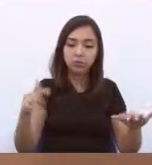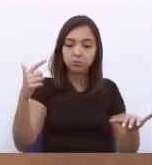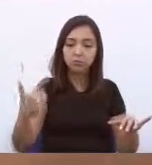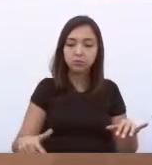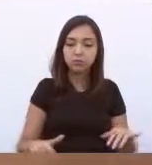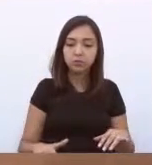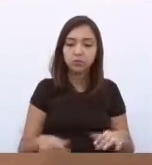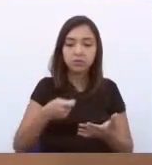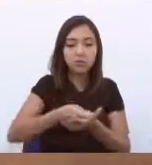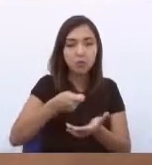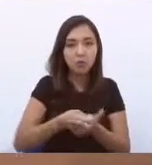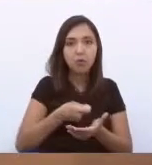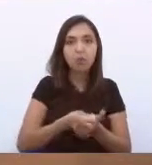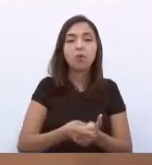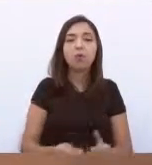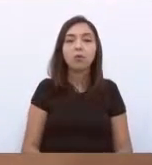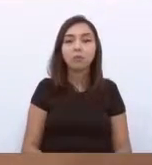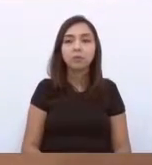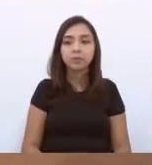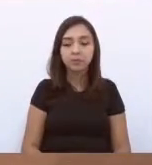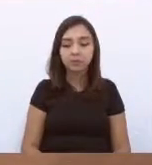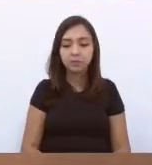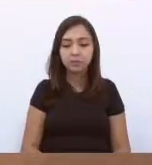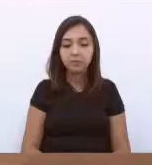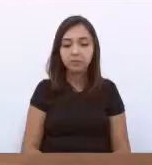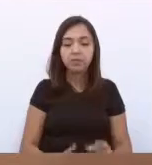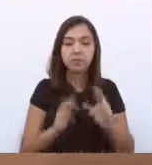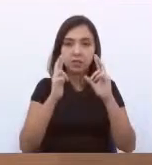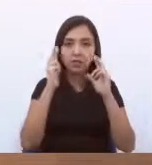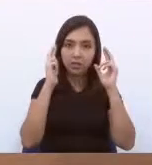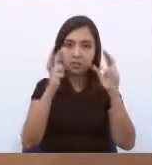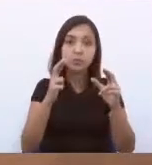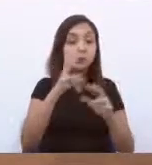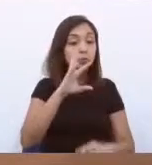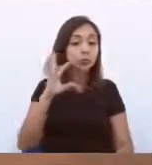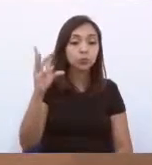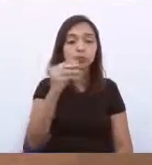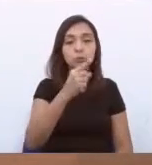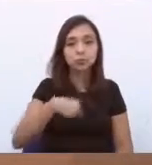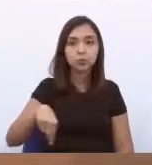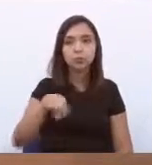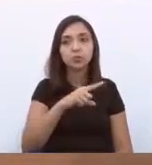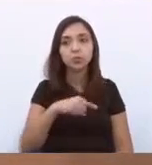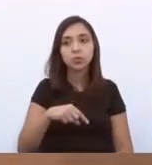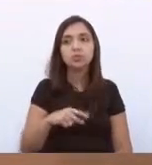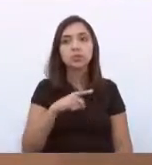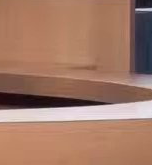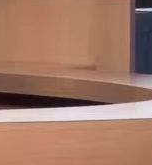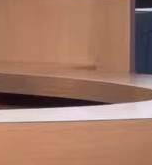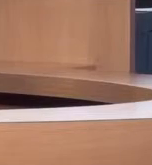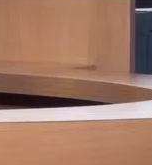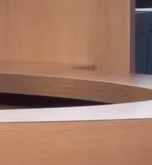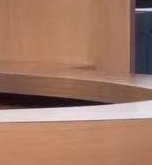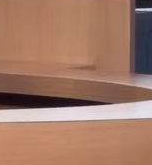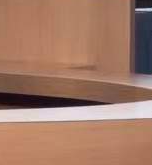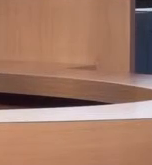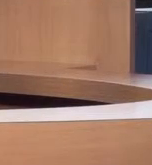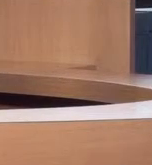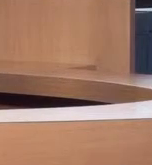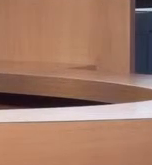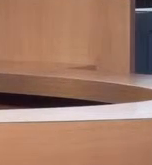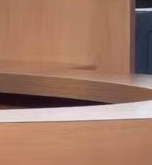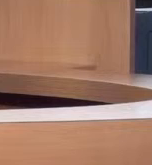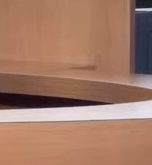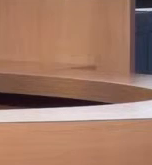novo, cobra da responsabilidade de todos nós que a escola tem que ter qualidade. Dr.